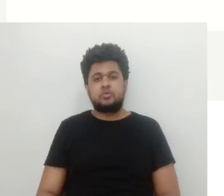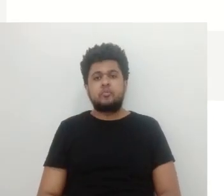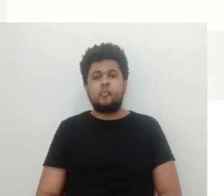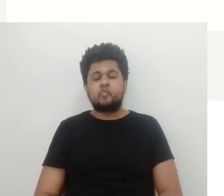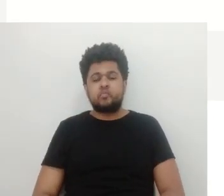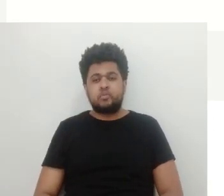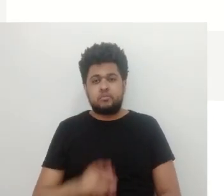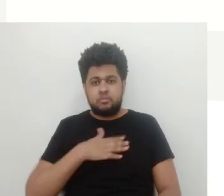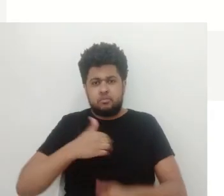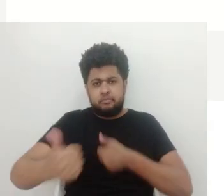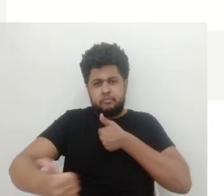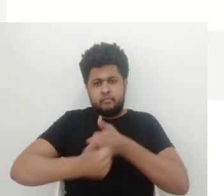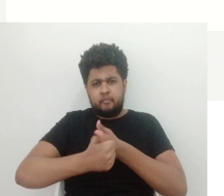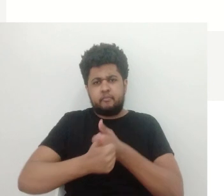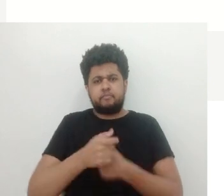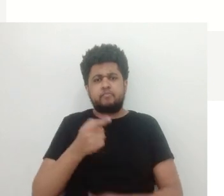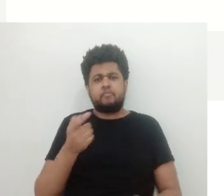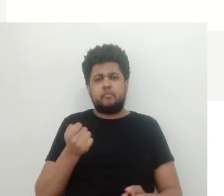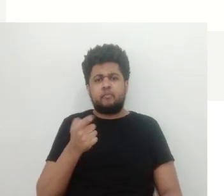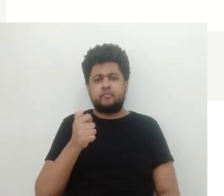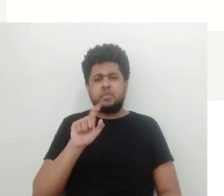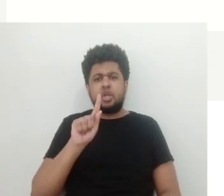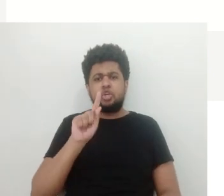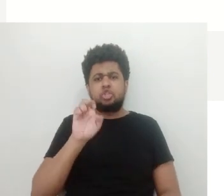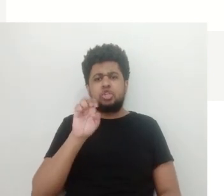admirar uma galeria de mestres.